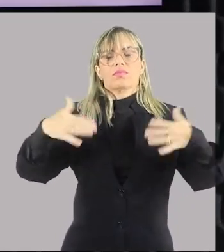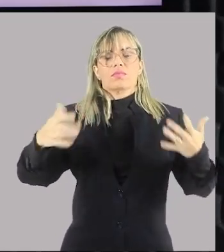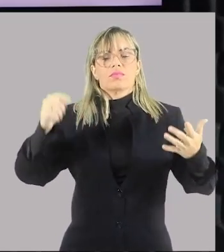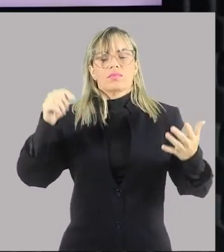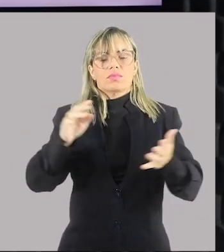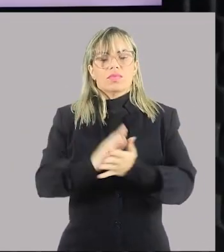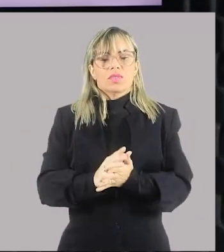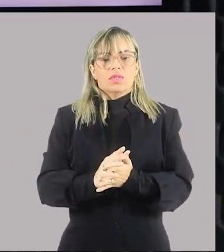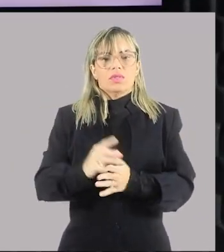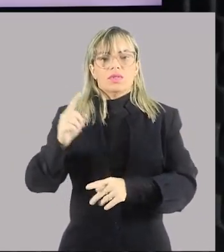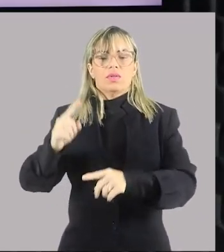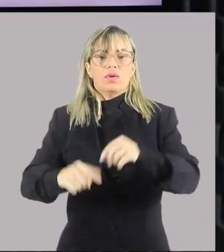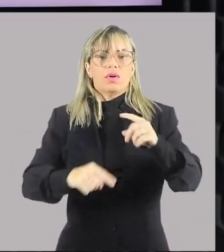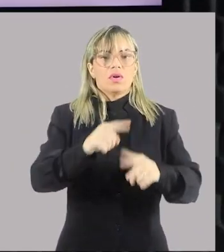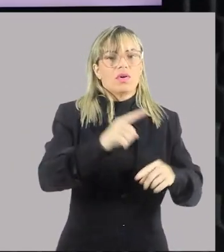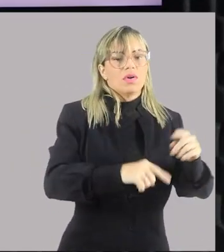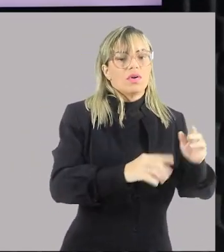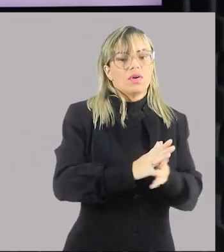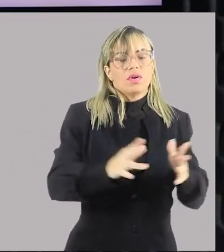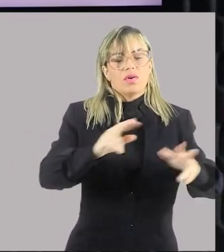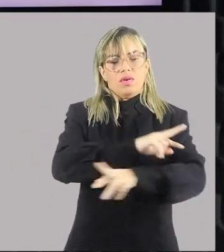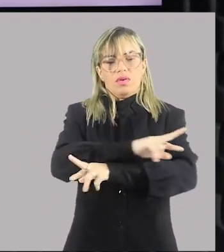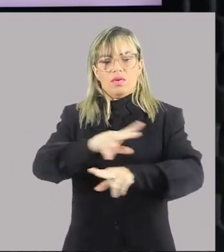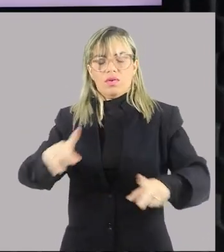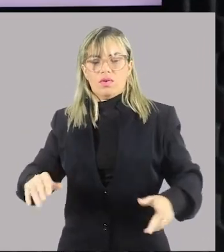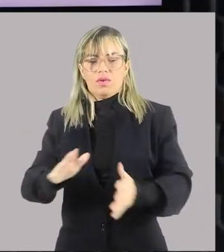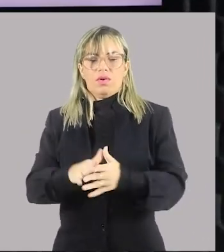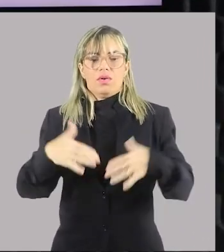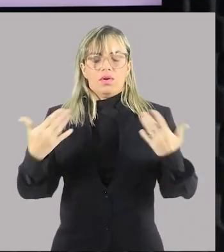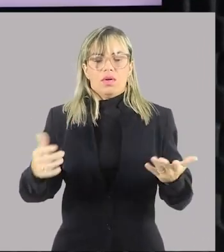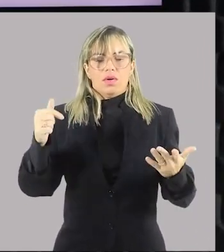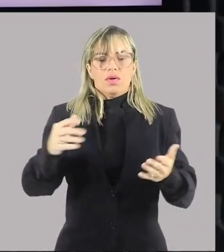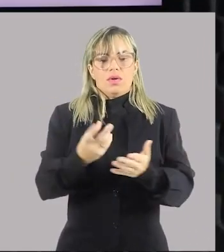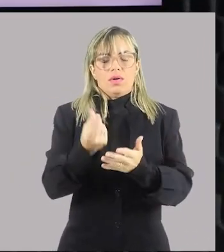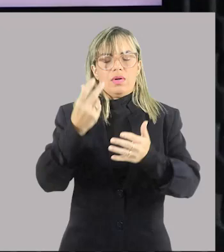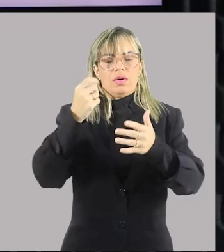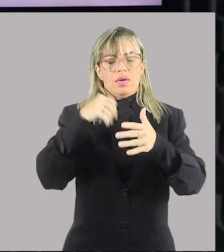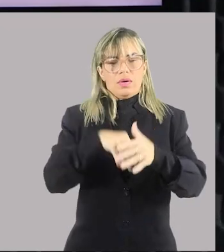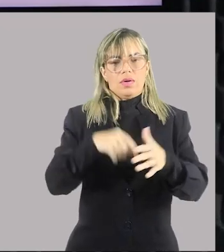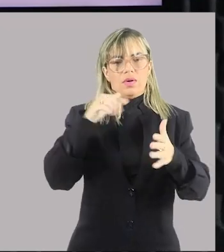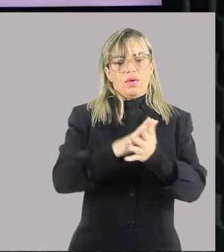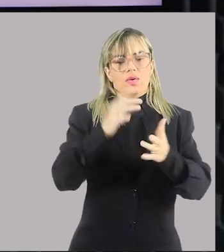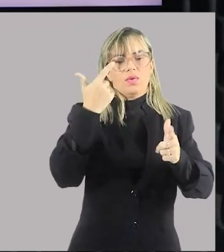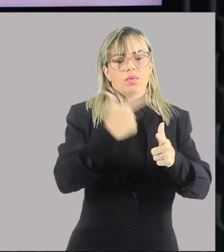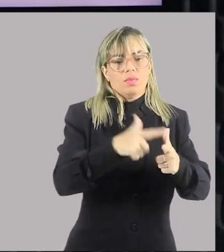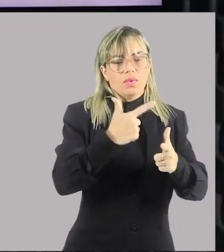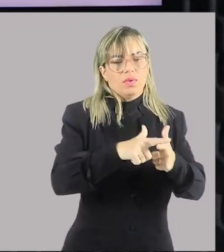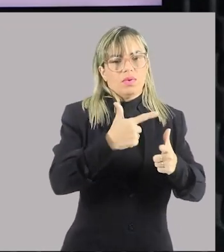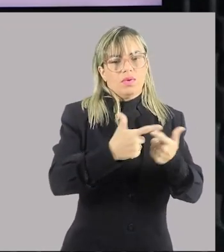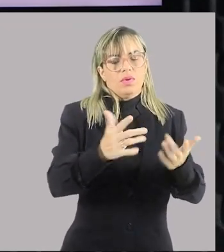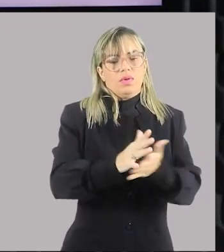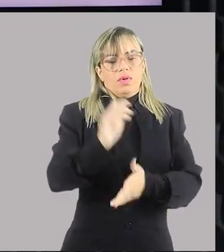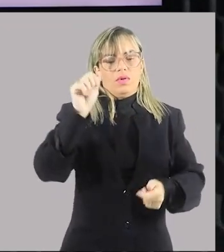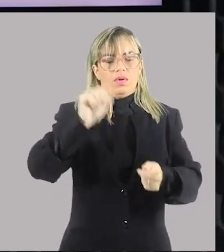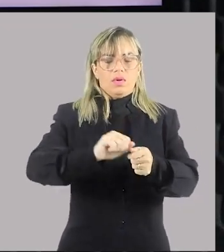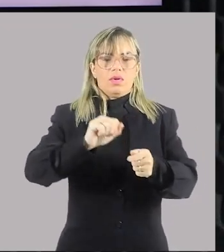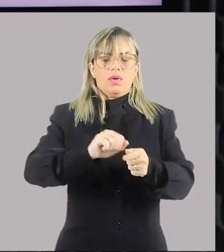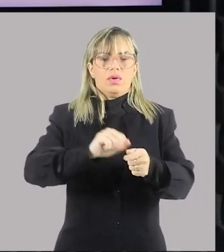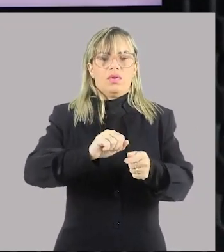de outros recursos para que haja investimento. Um dos grandes problemas, dentre vários problemas que fazem com